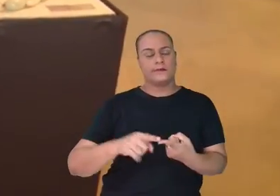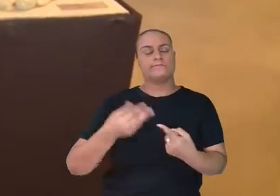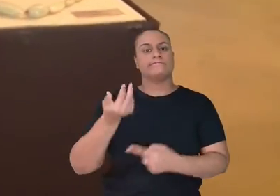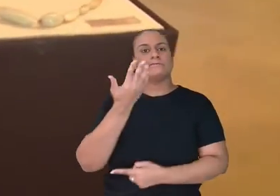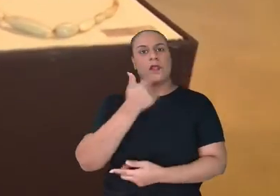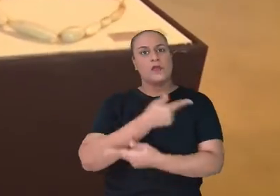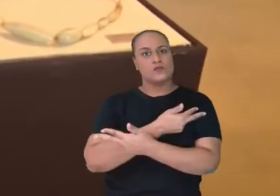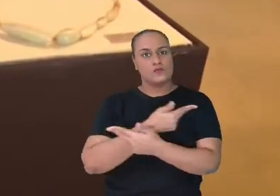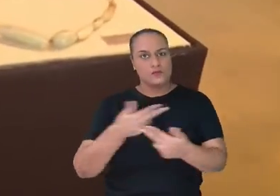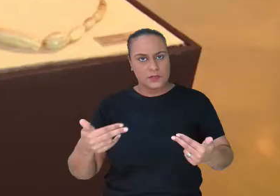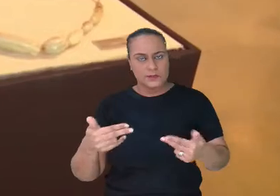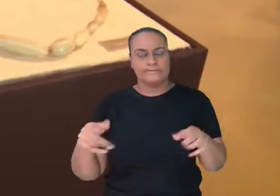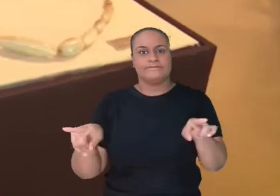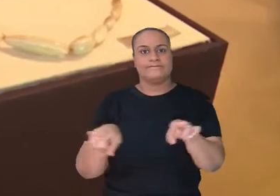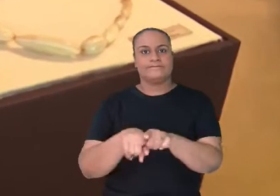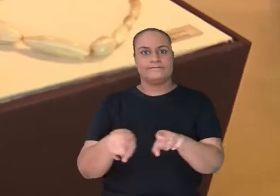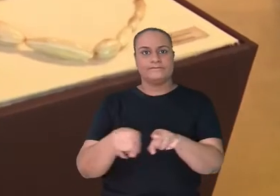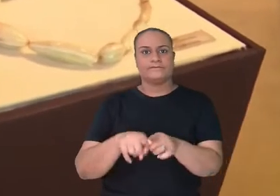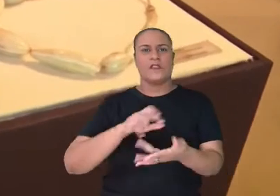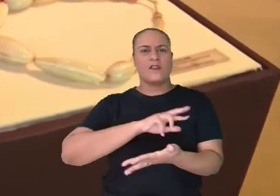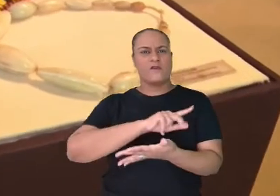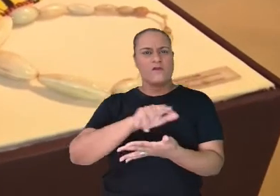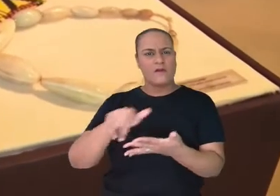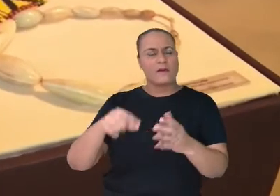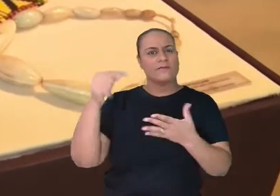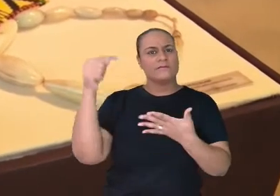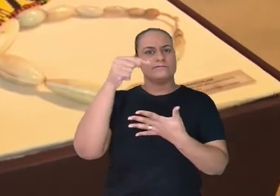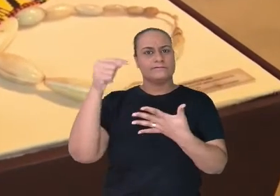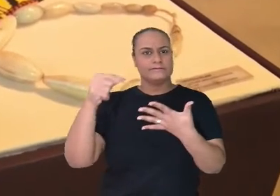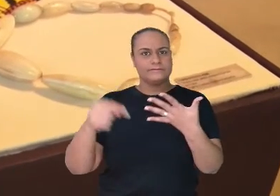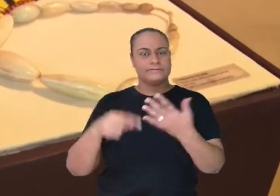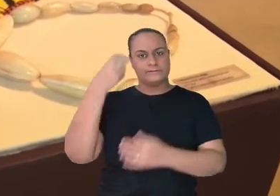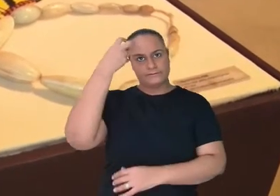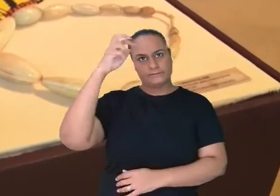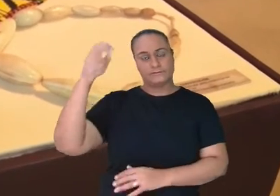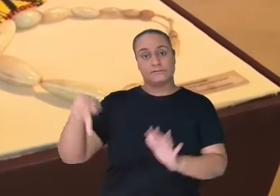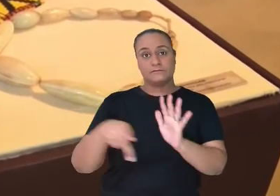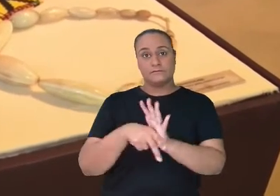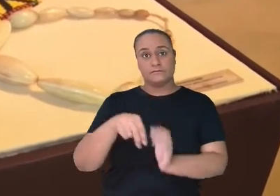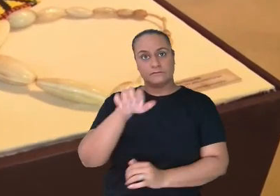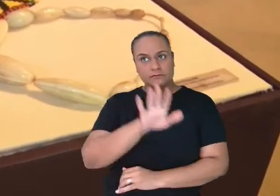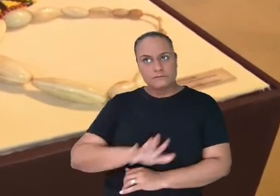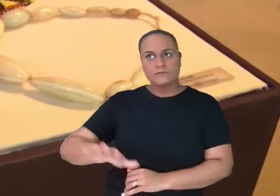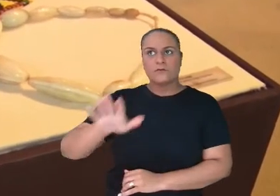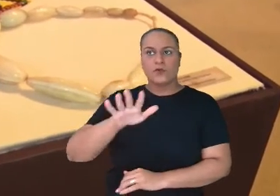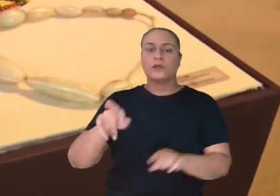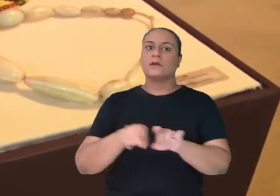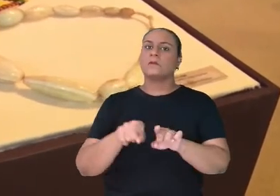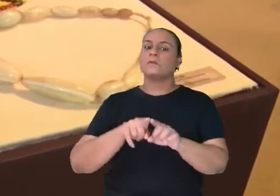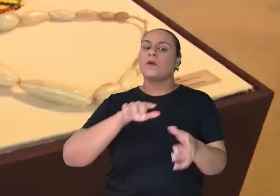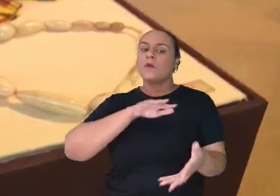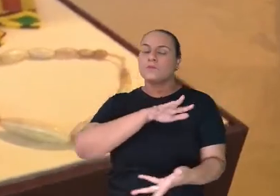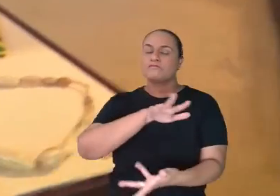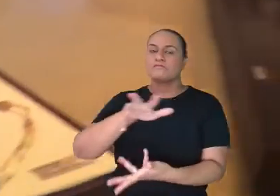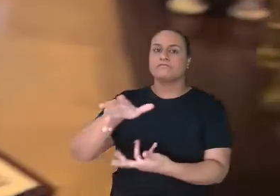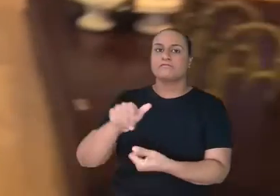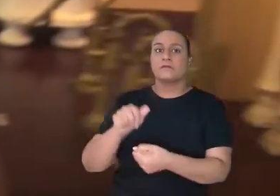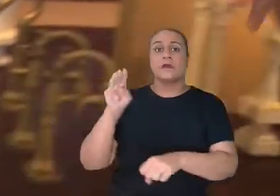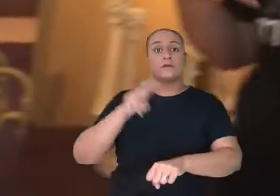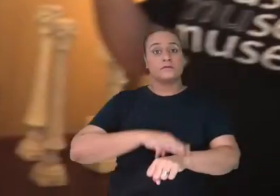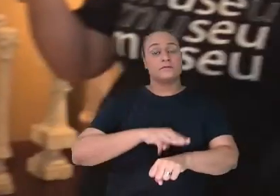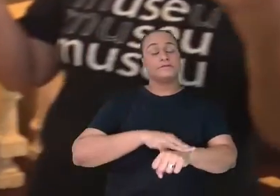gastronomia, em diversos aspectos da cultura do Nordeste, não só no Nordeste, mas no Brasil, mas que nesse momento aqui